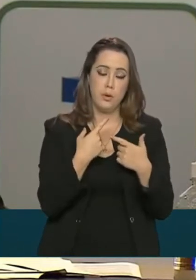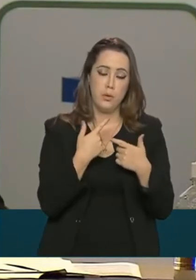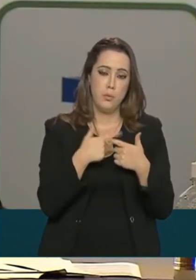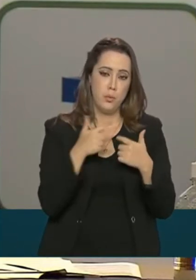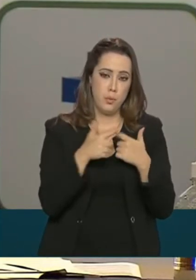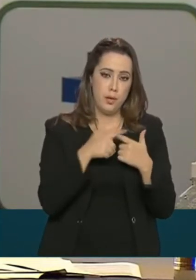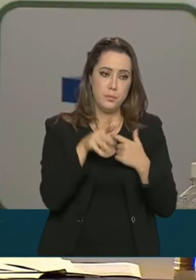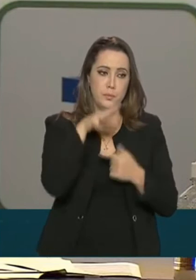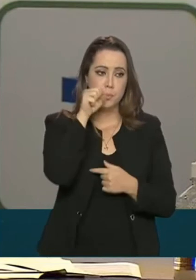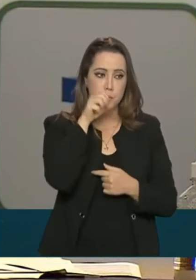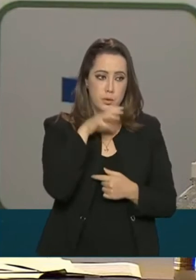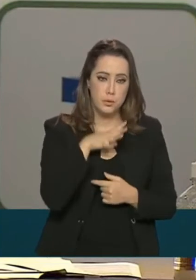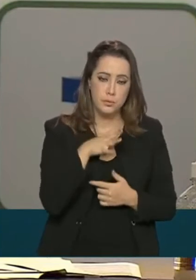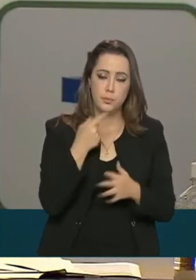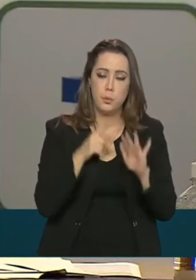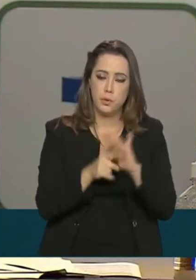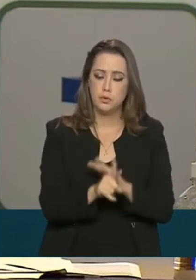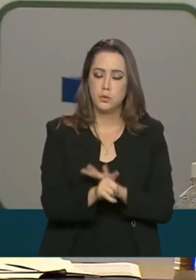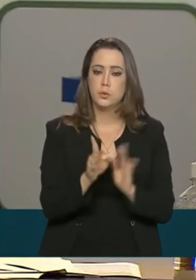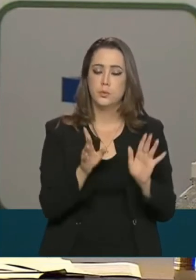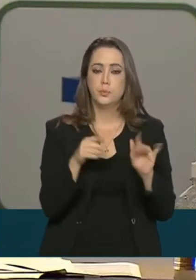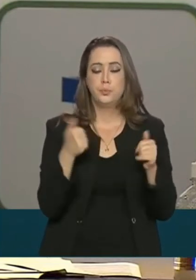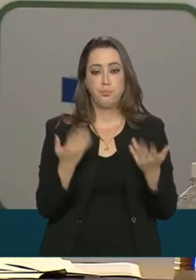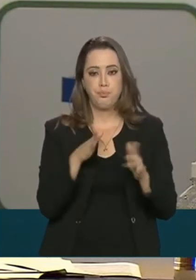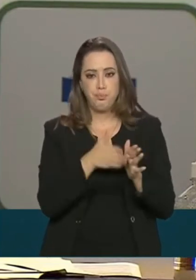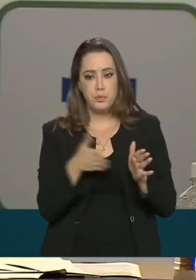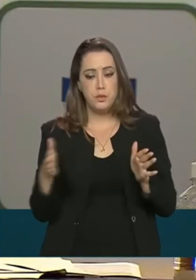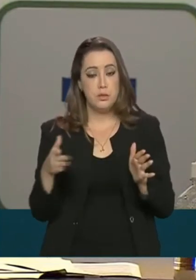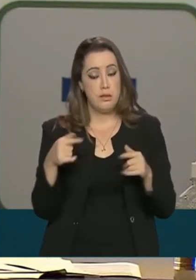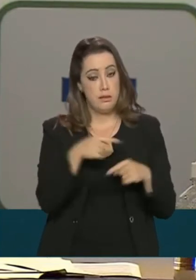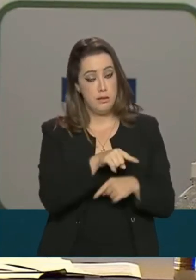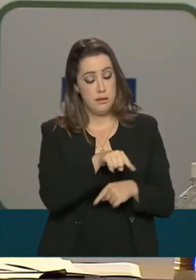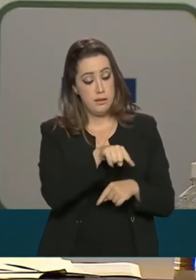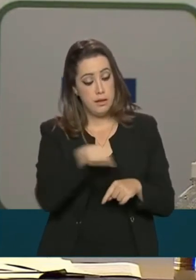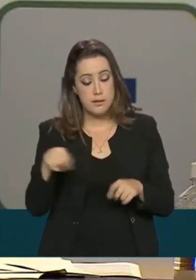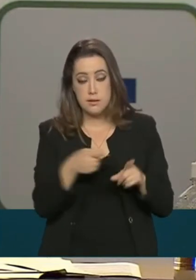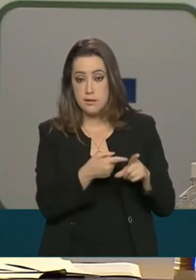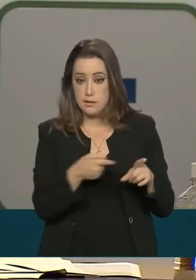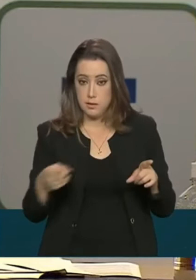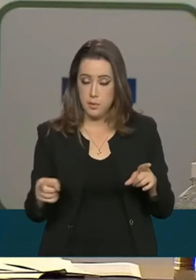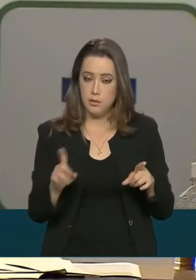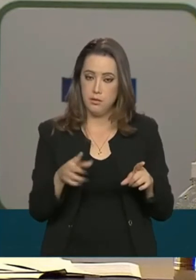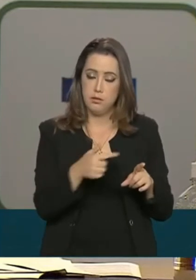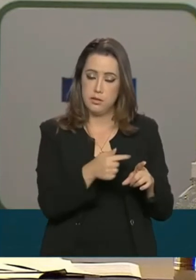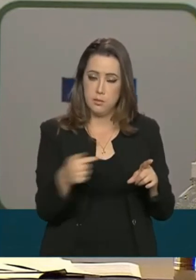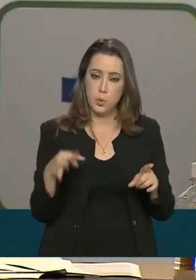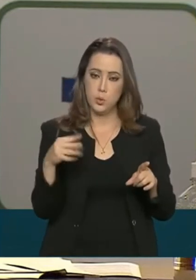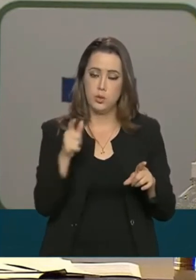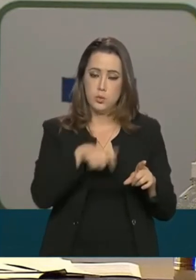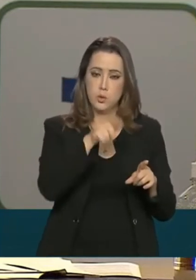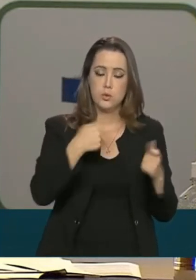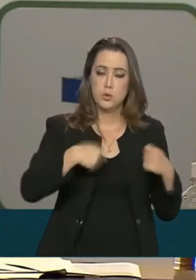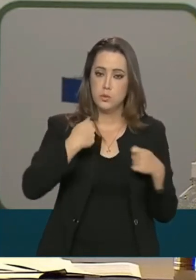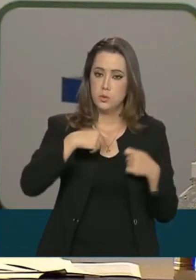de respiratória aguda grave, né? Nessa semana, deste total de hospitalizações,